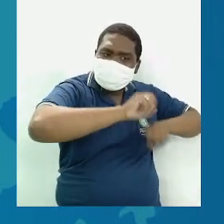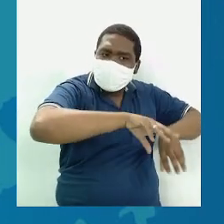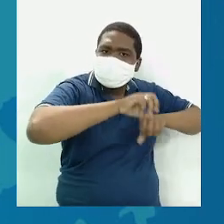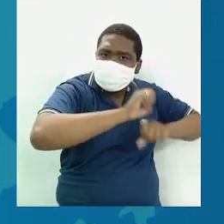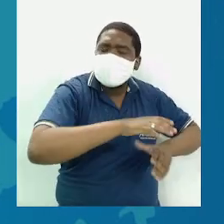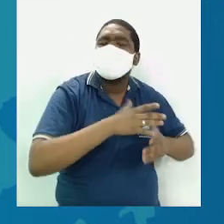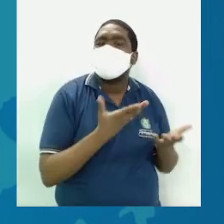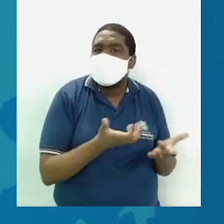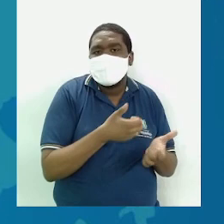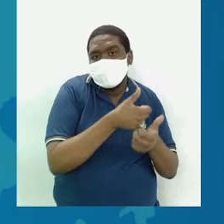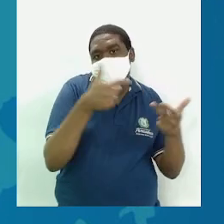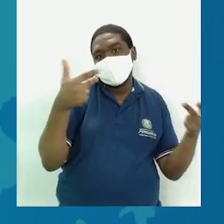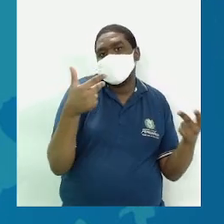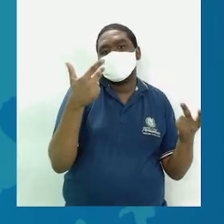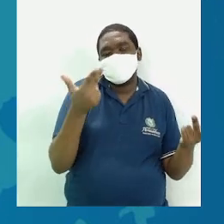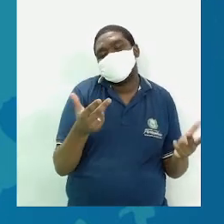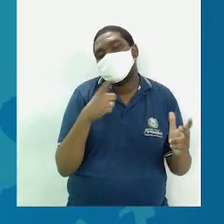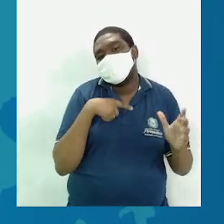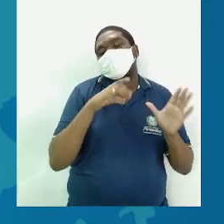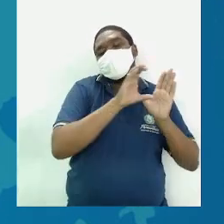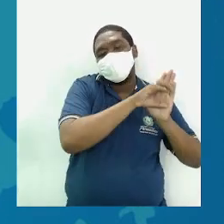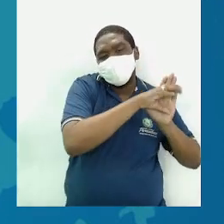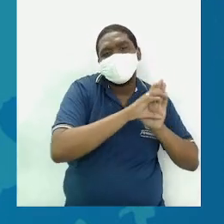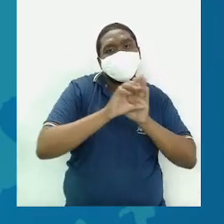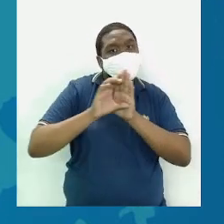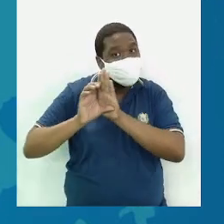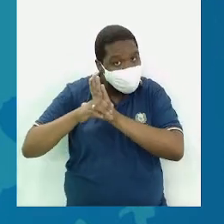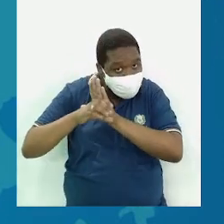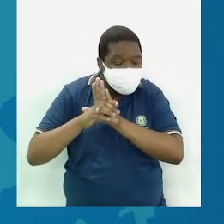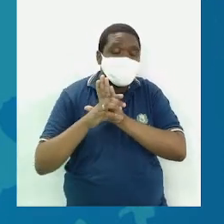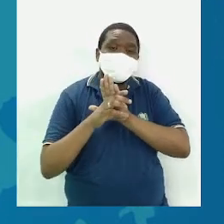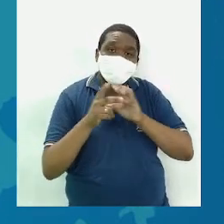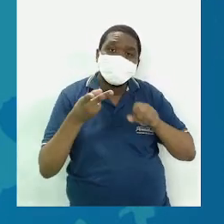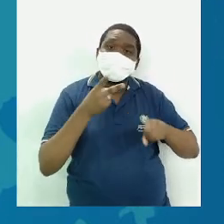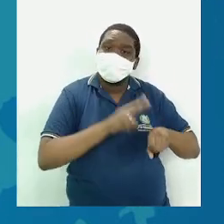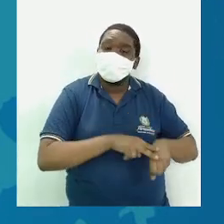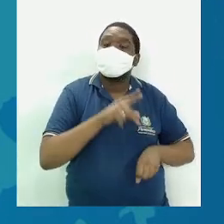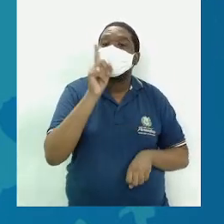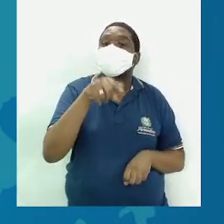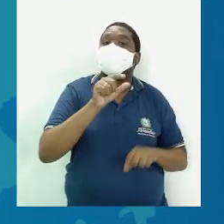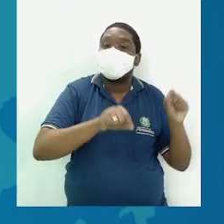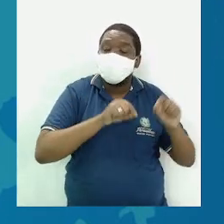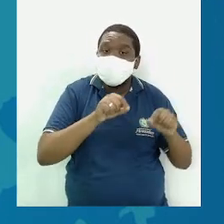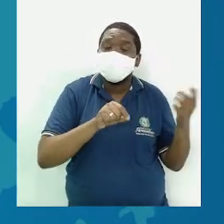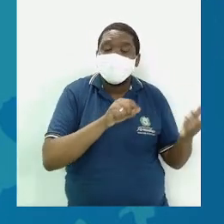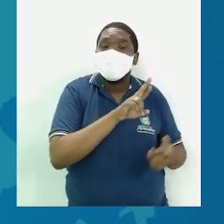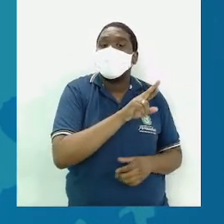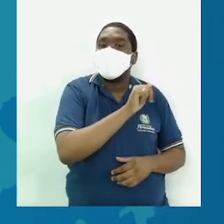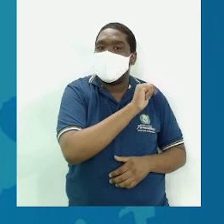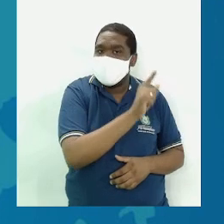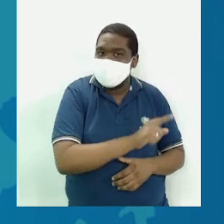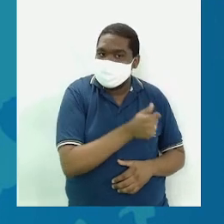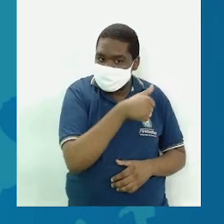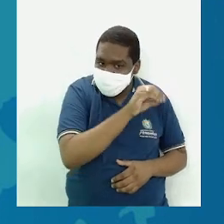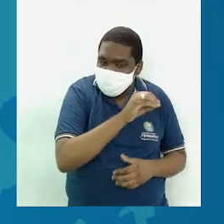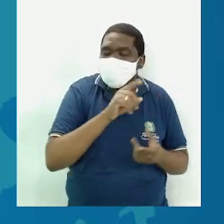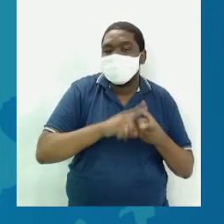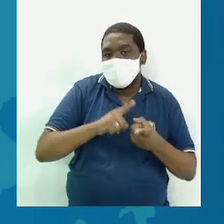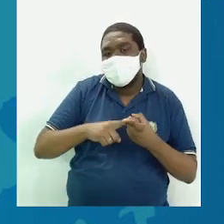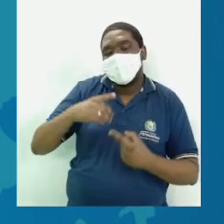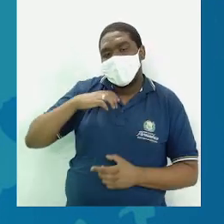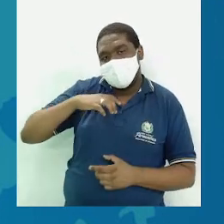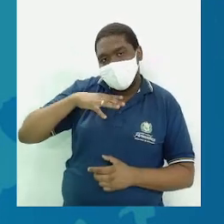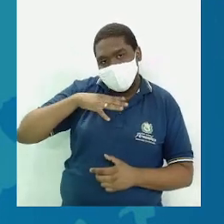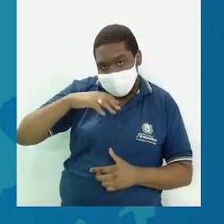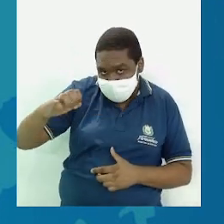trabalhar principalmente dois conceitos muito comuns no seu mestre, a questão da razão e da ética. Então, todas